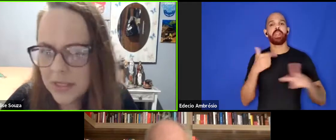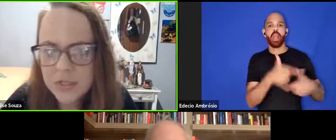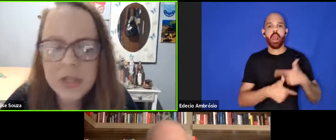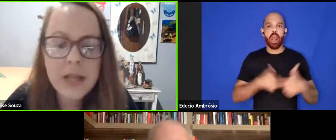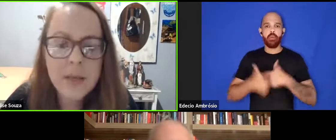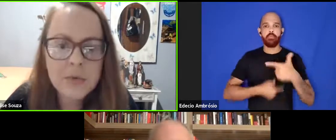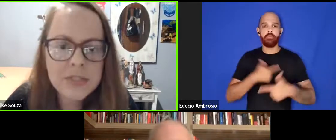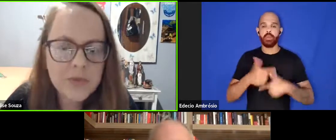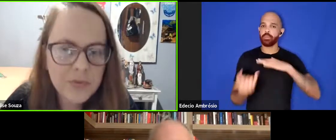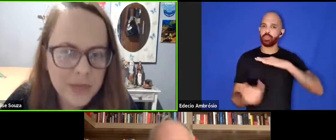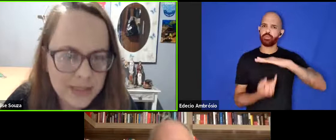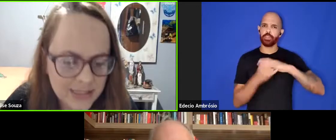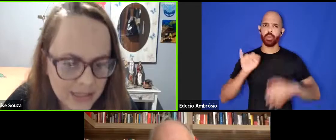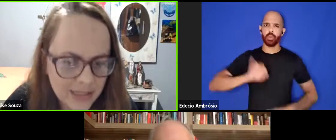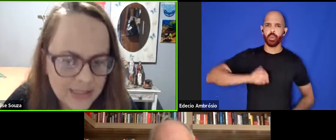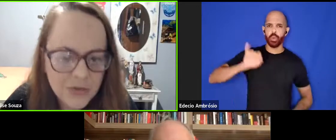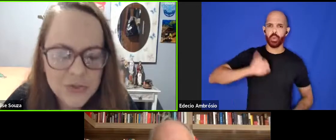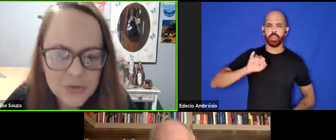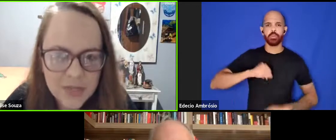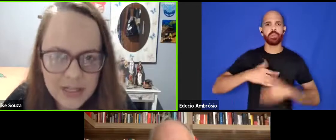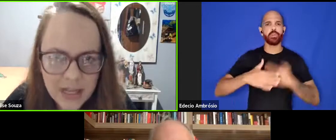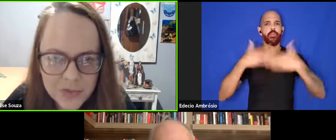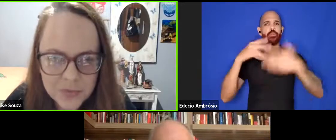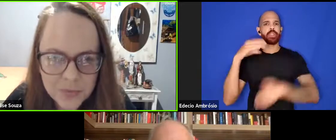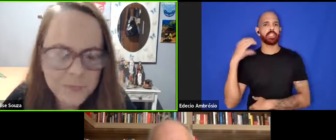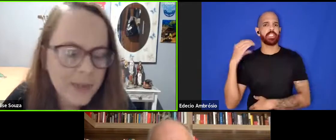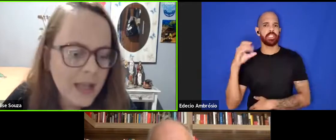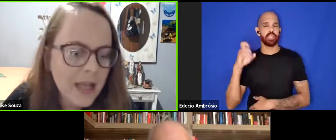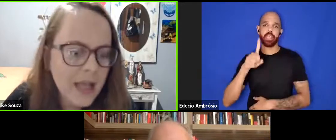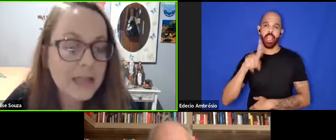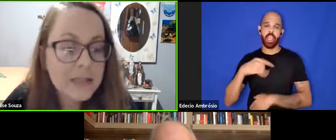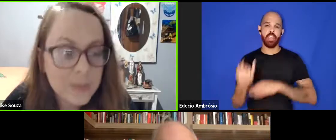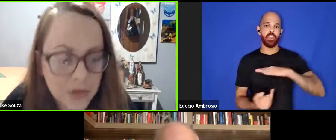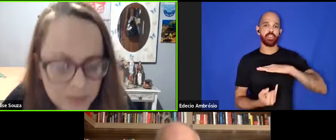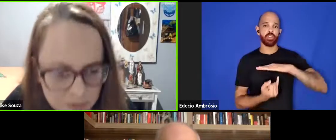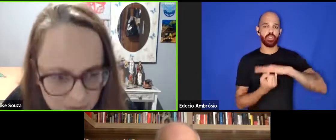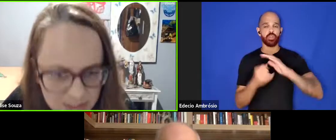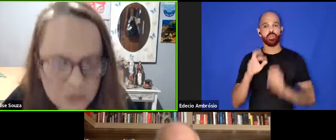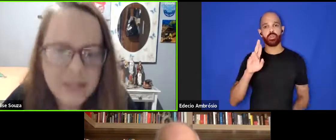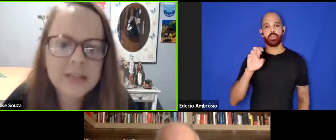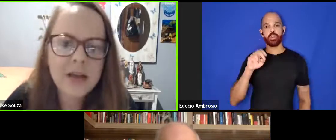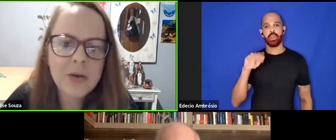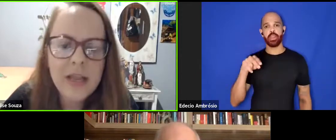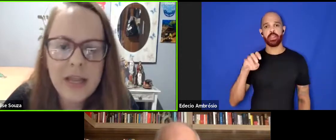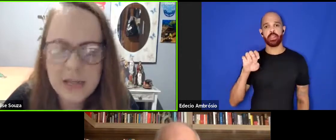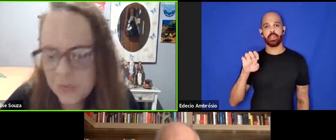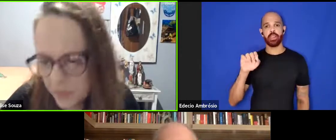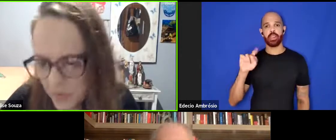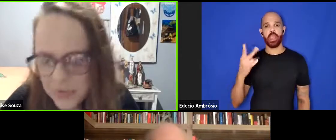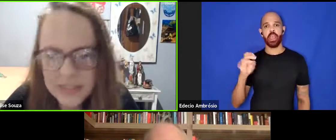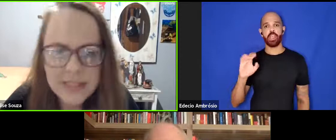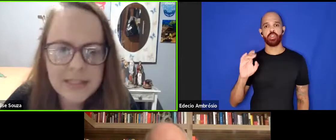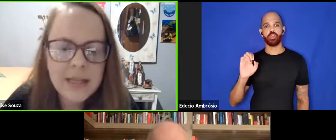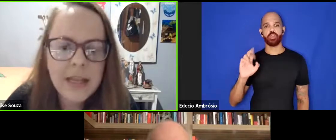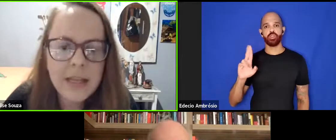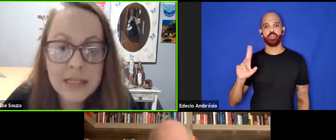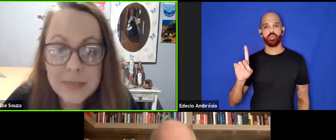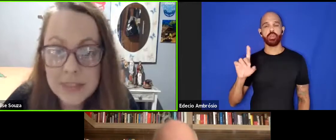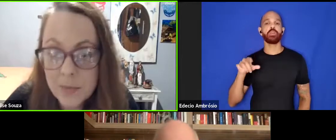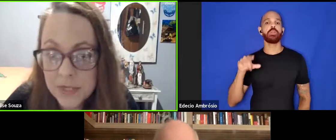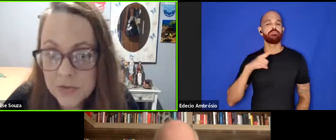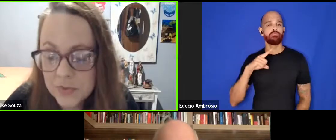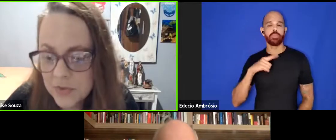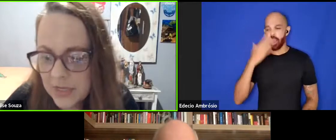tão importante para o desenvolvimento da ciência, que é o Instituto René Rachou. Agradeço ao programa de pós-graduação, em que eu fui bolsista,